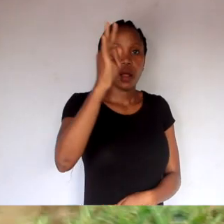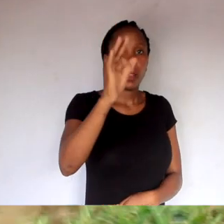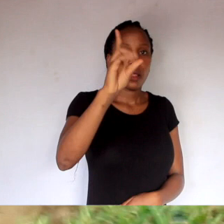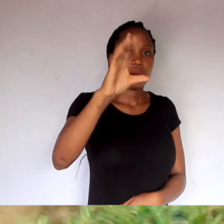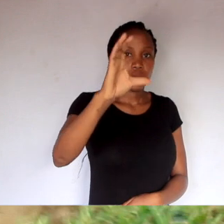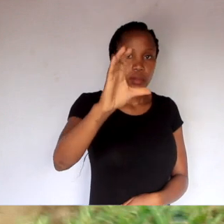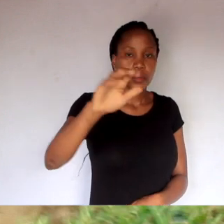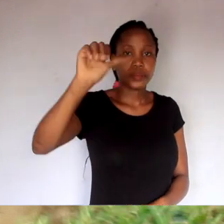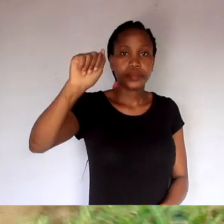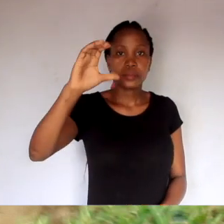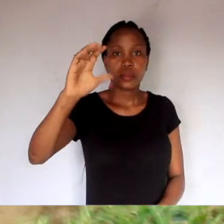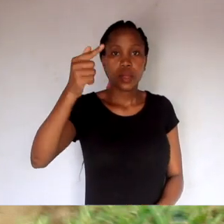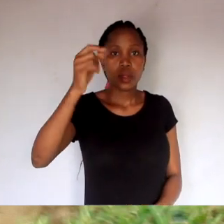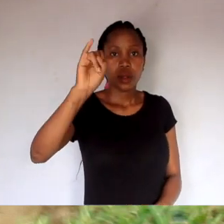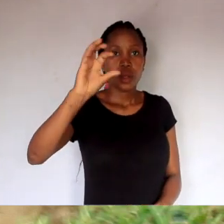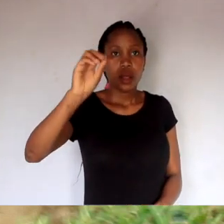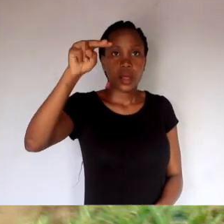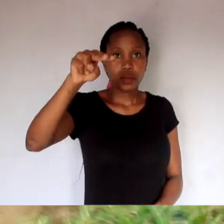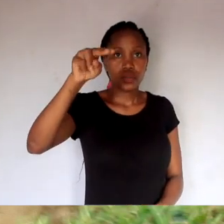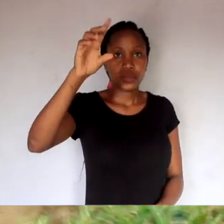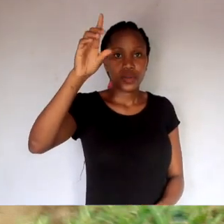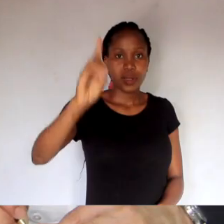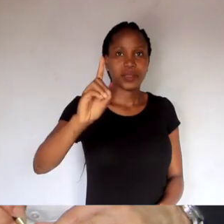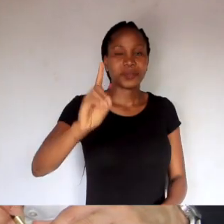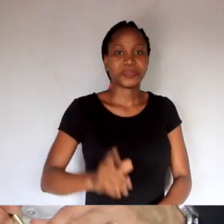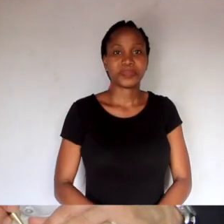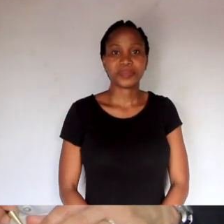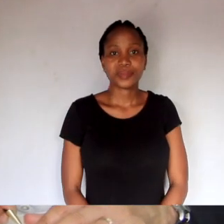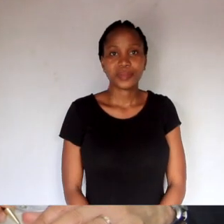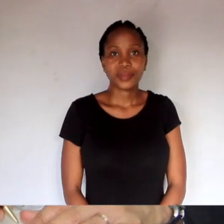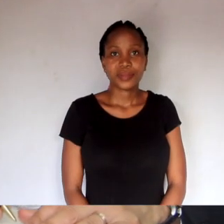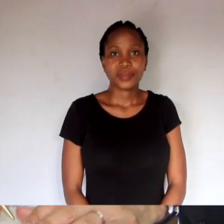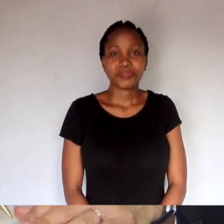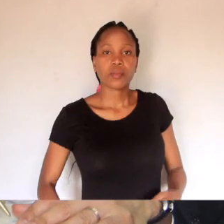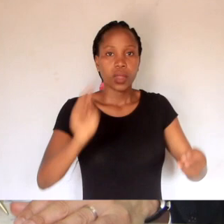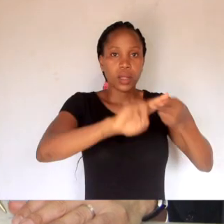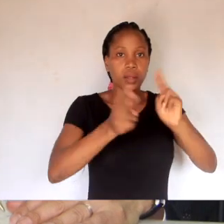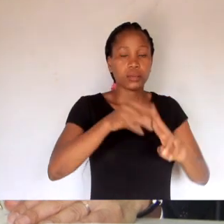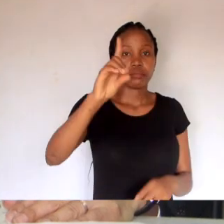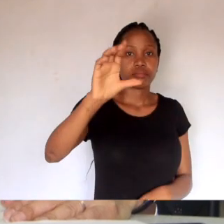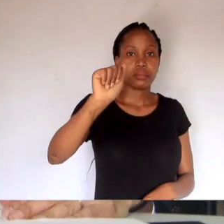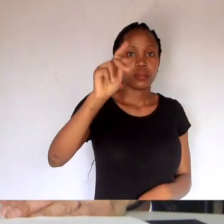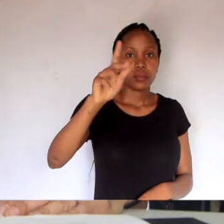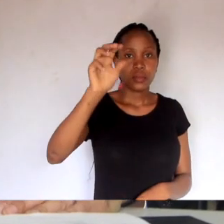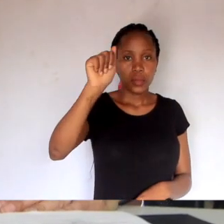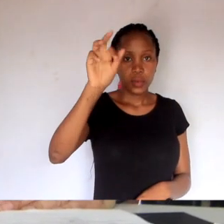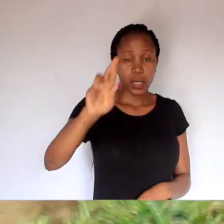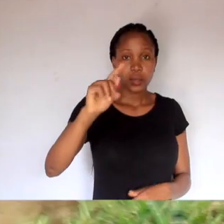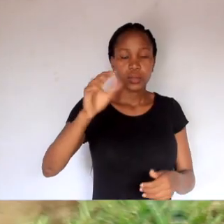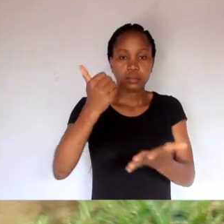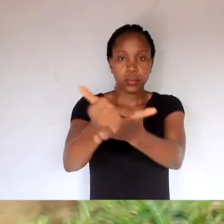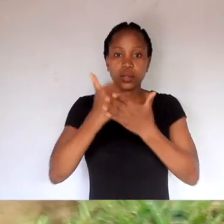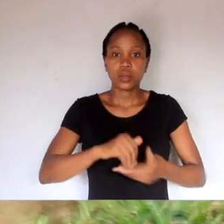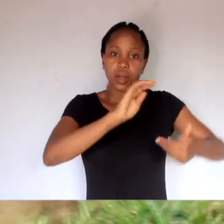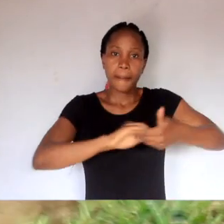de Dakar permitiu-nos fazer contactos com outras redes ao nível regional e